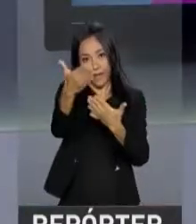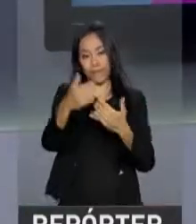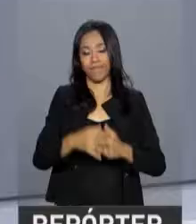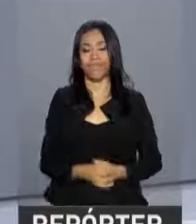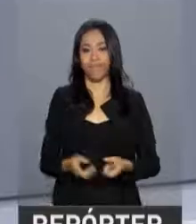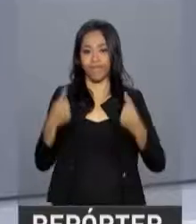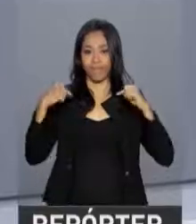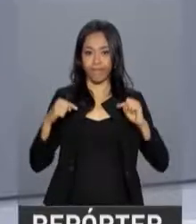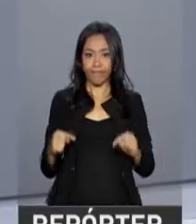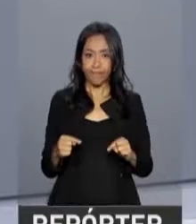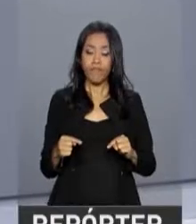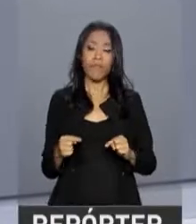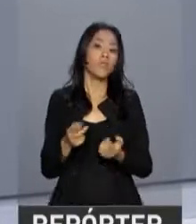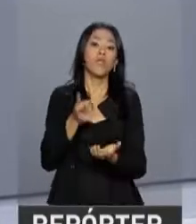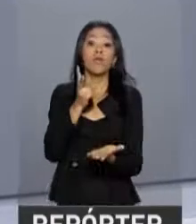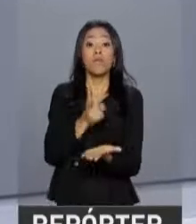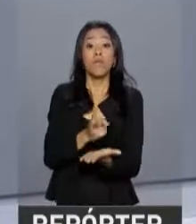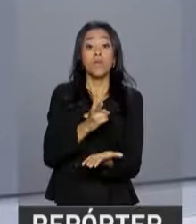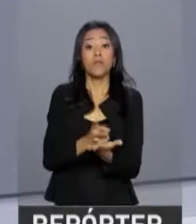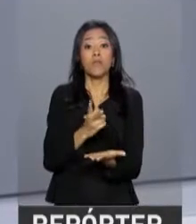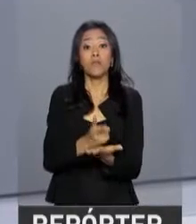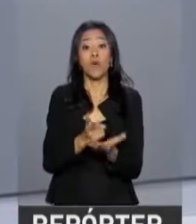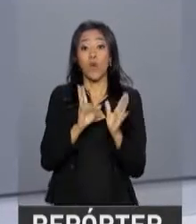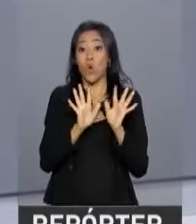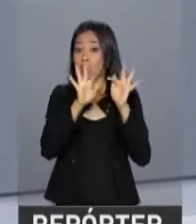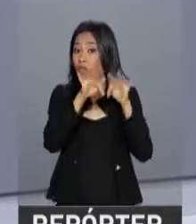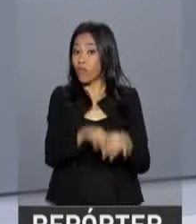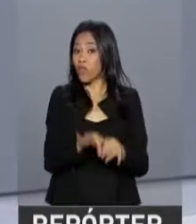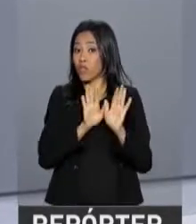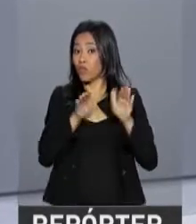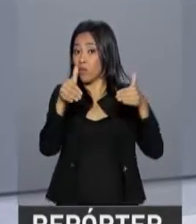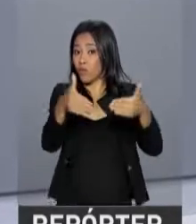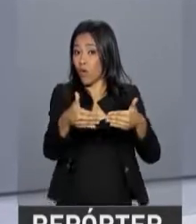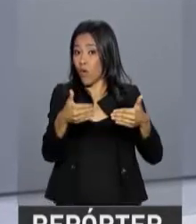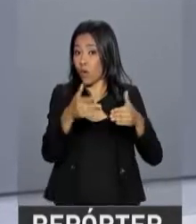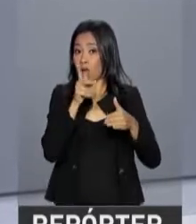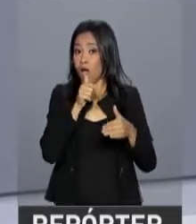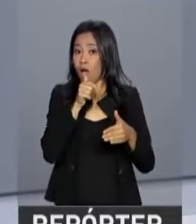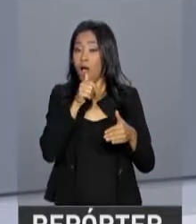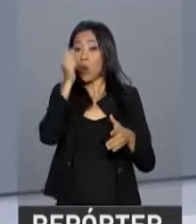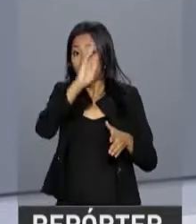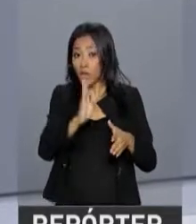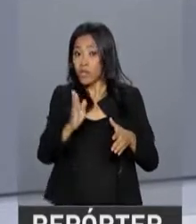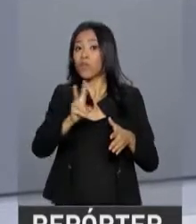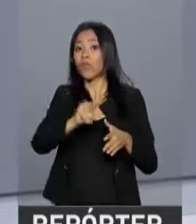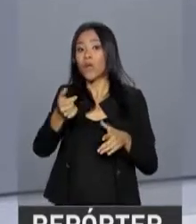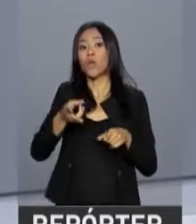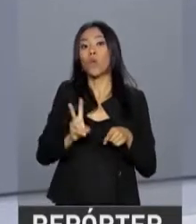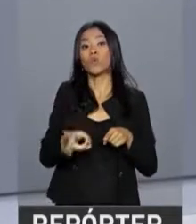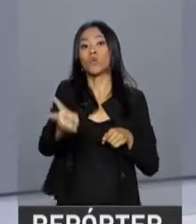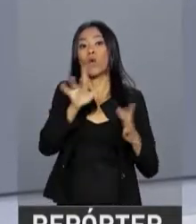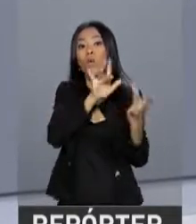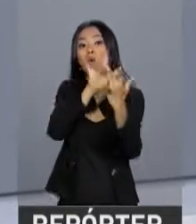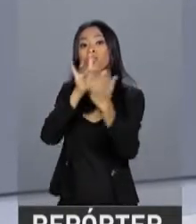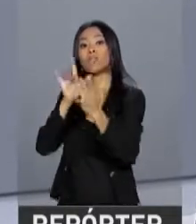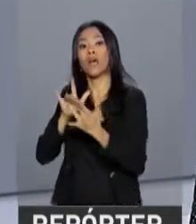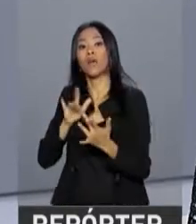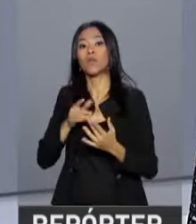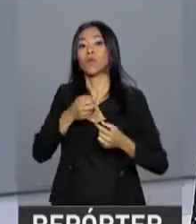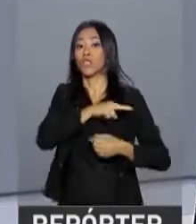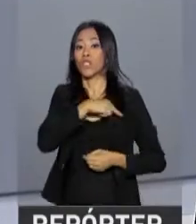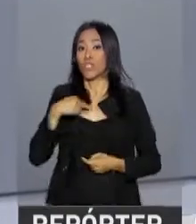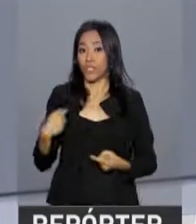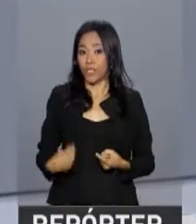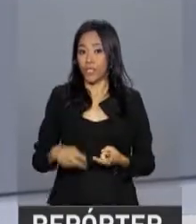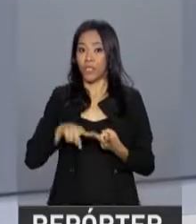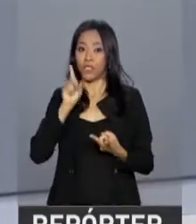Carla. E mesmo com o fim dessa edição do Fórum da Água, o Brasil vai manter ainda intercâmbio com países como China, Estados